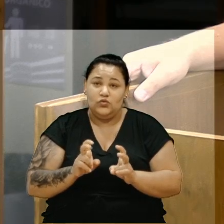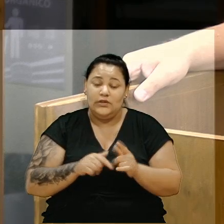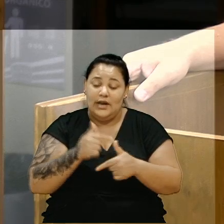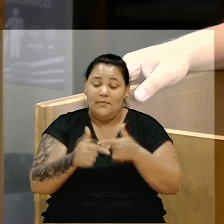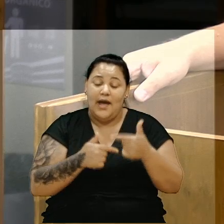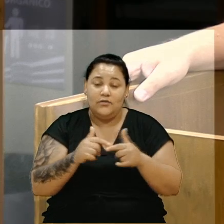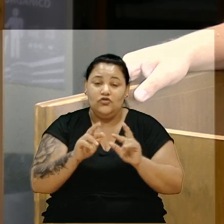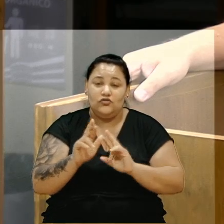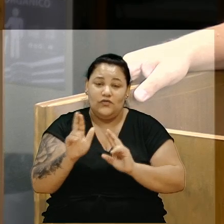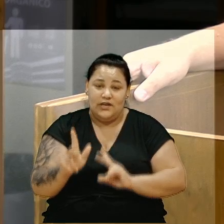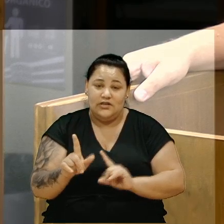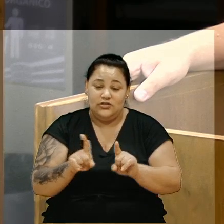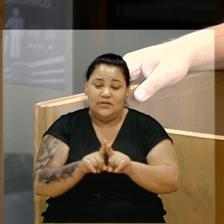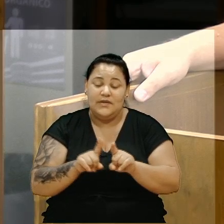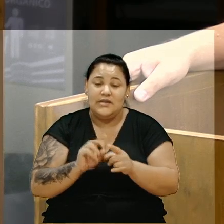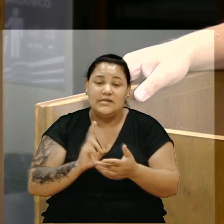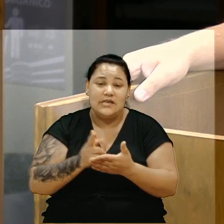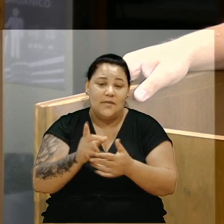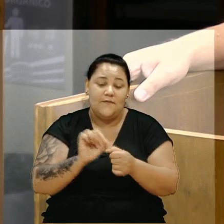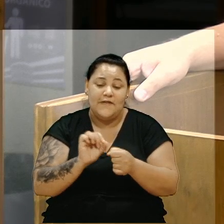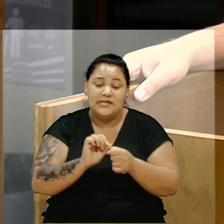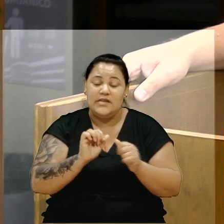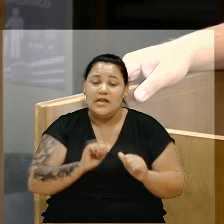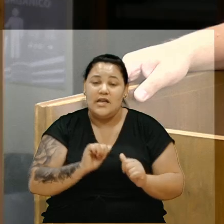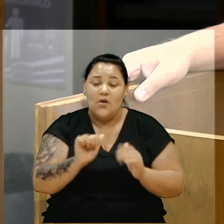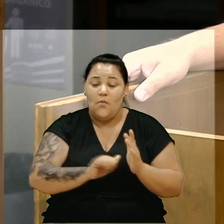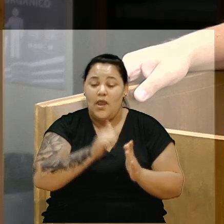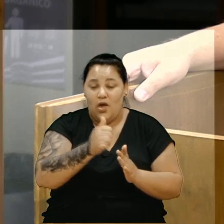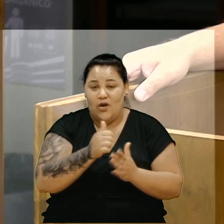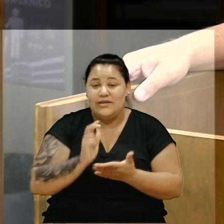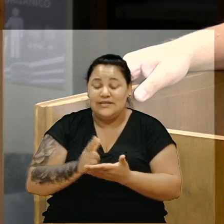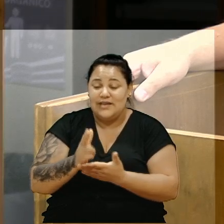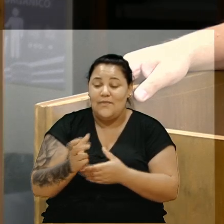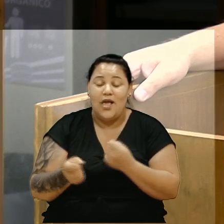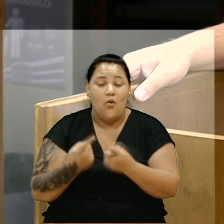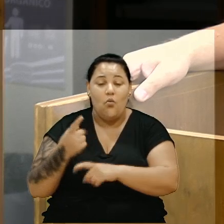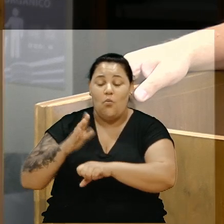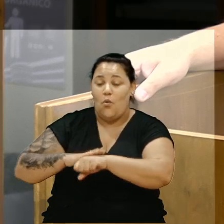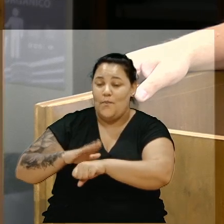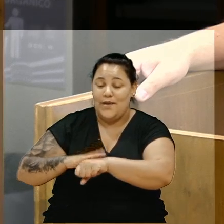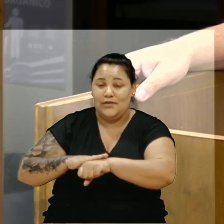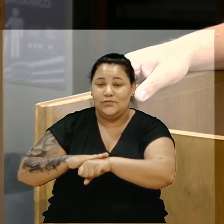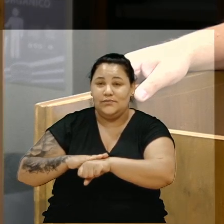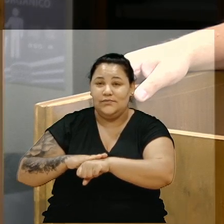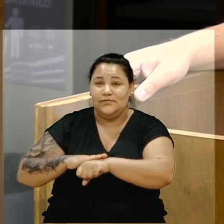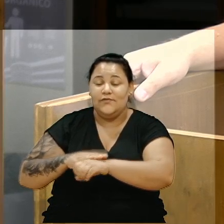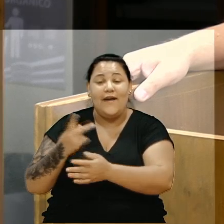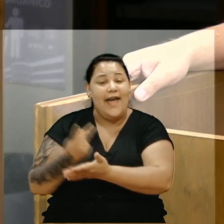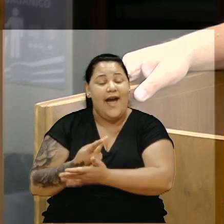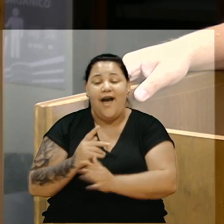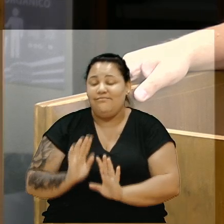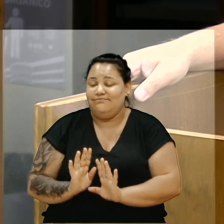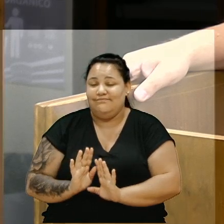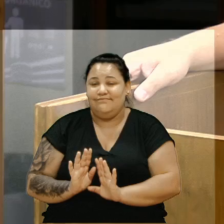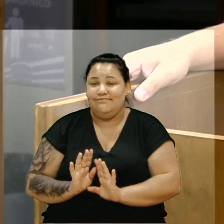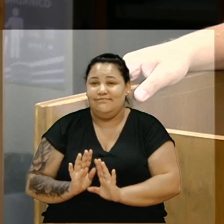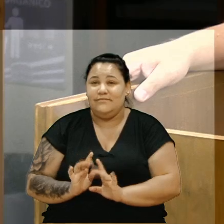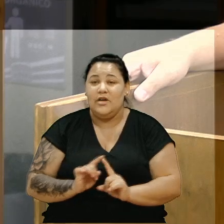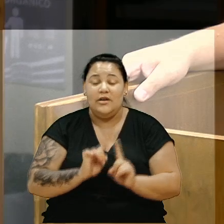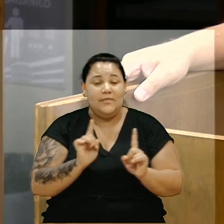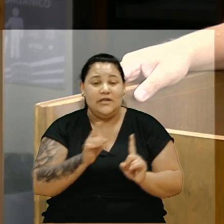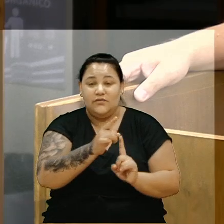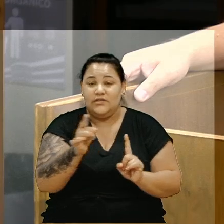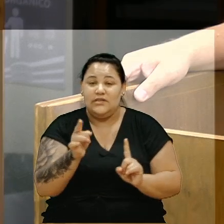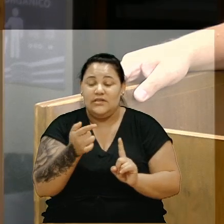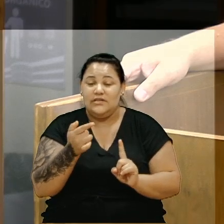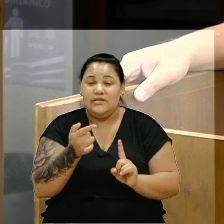obrigações, sempre vão fazer o seu melhor e sempre, em algum momento, vai pecar. E nem por isso vocês têm o propósito fiel